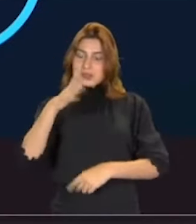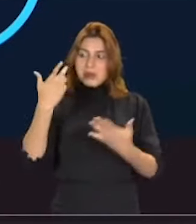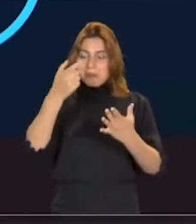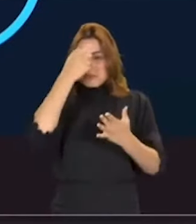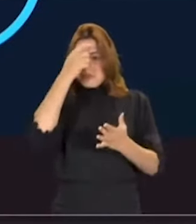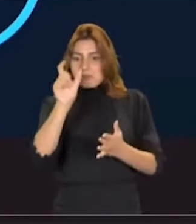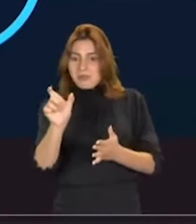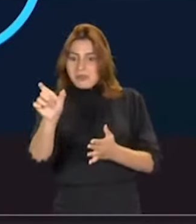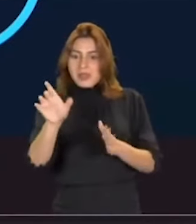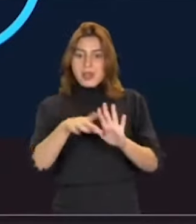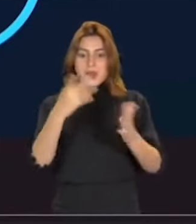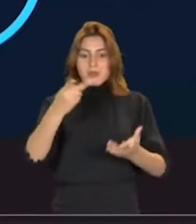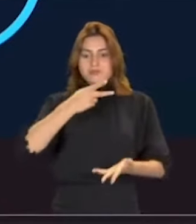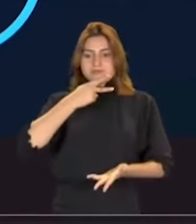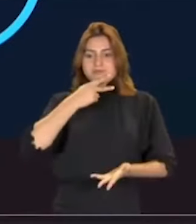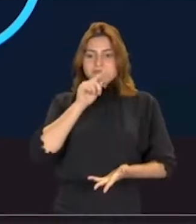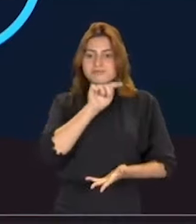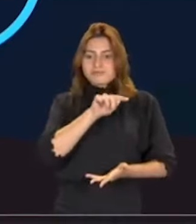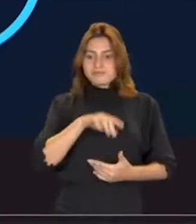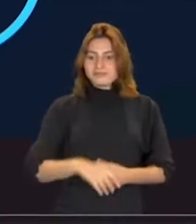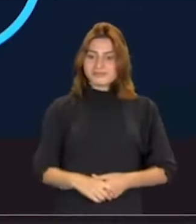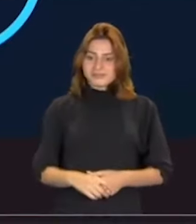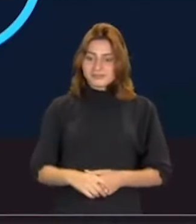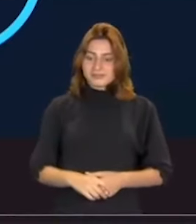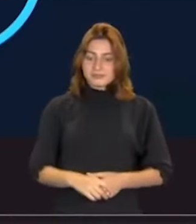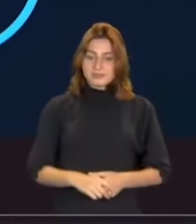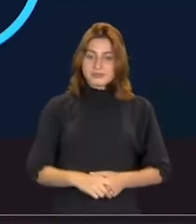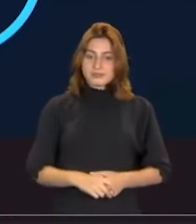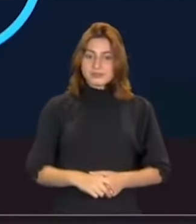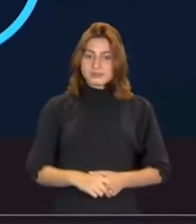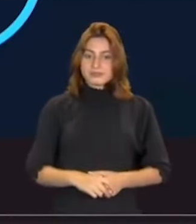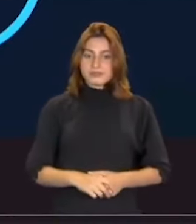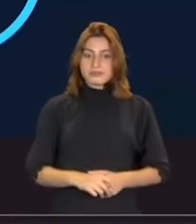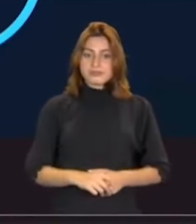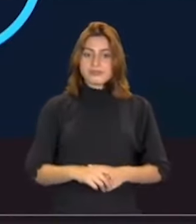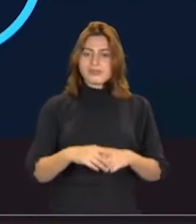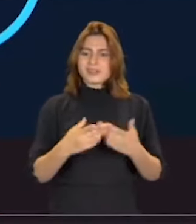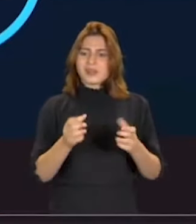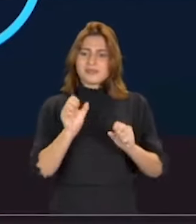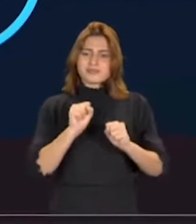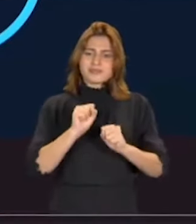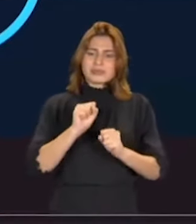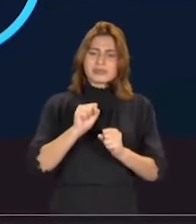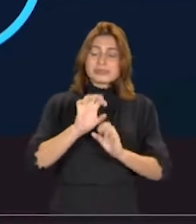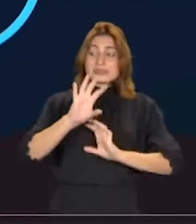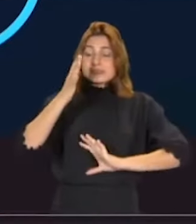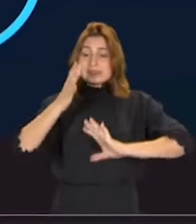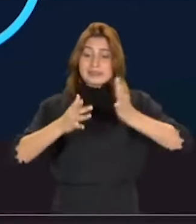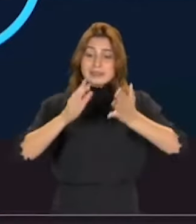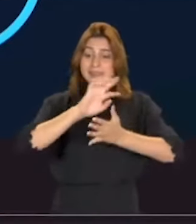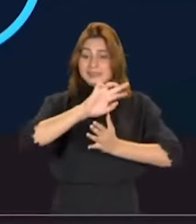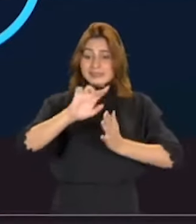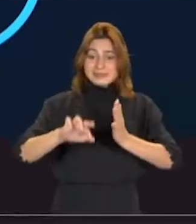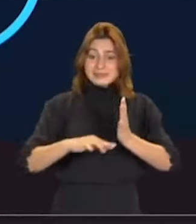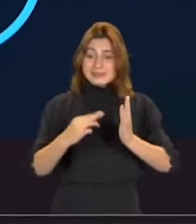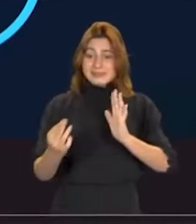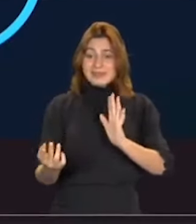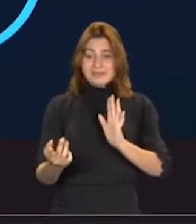partido. Isso gera e pode gerar potencialmente uma série de associações bizarras